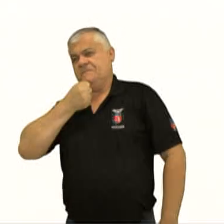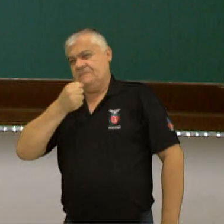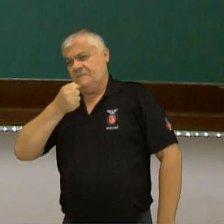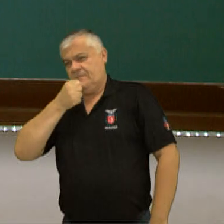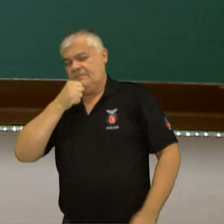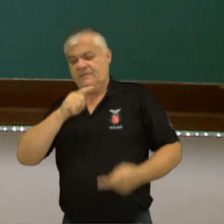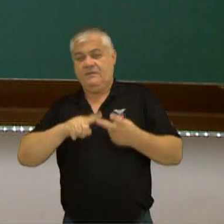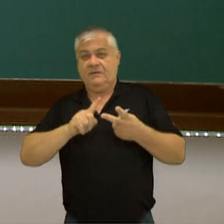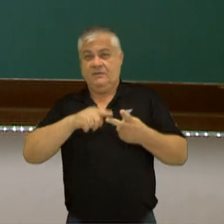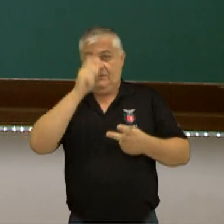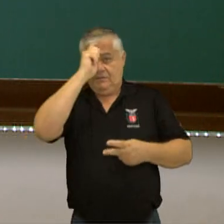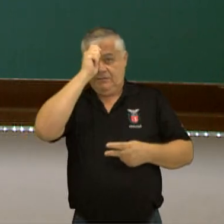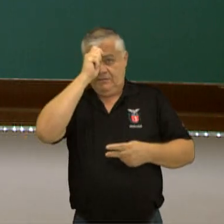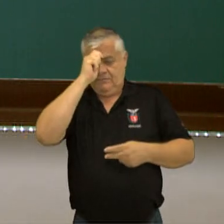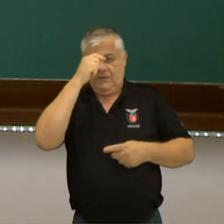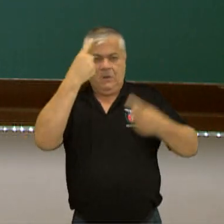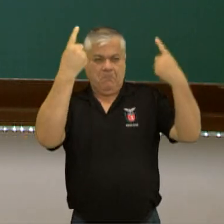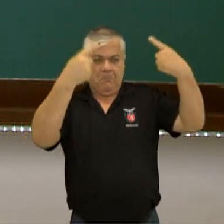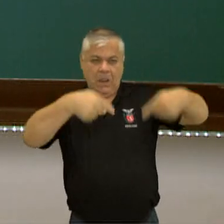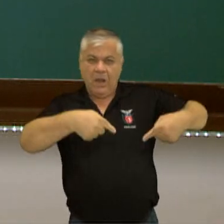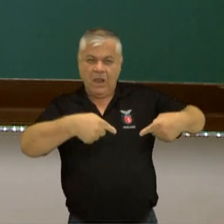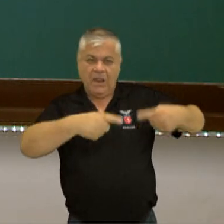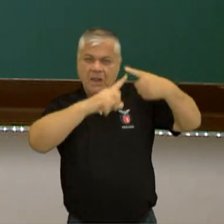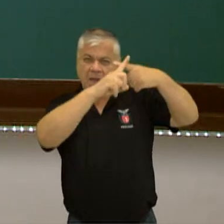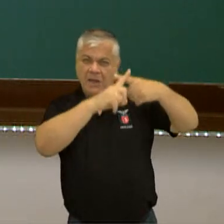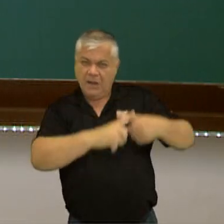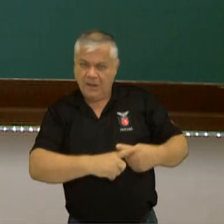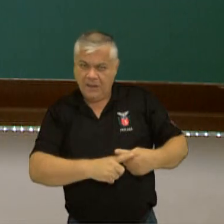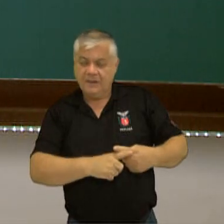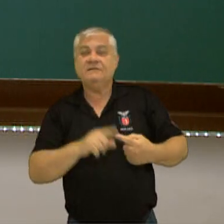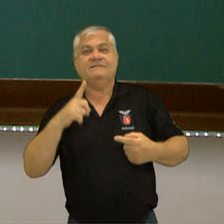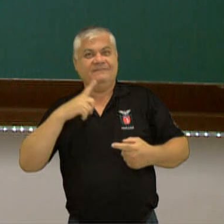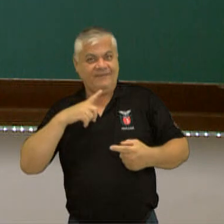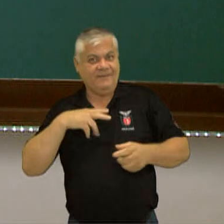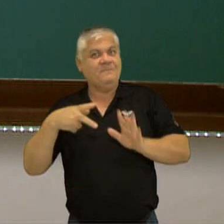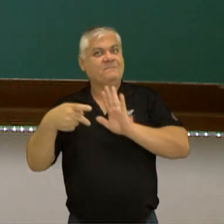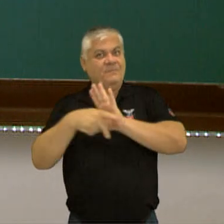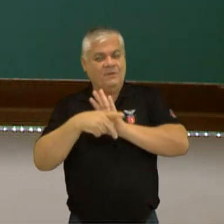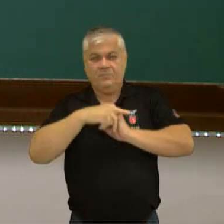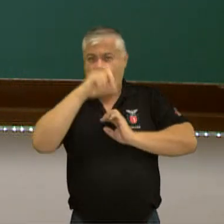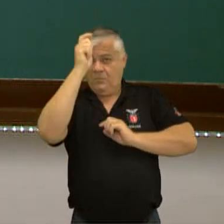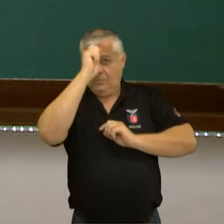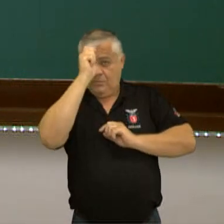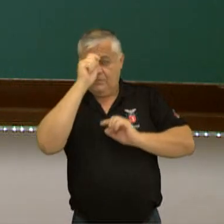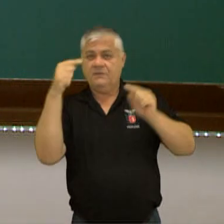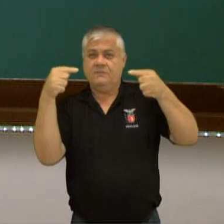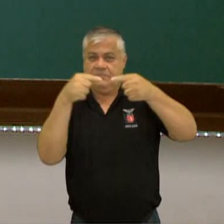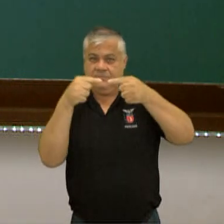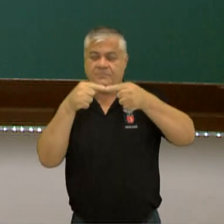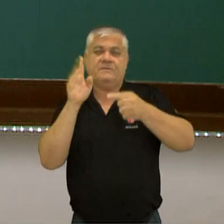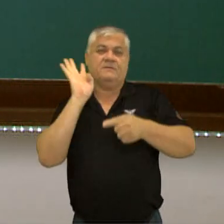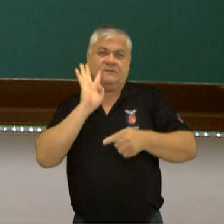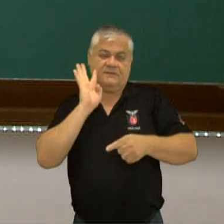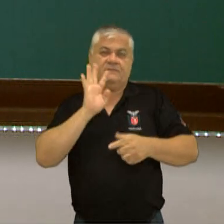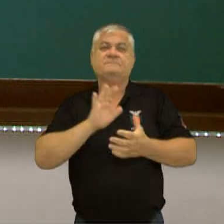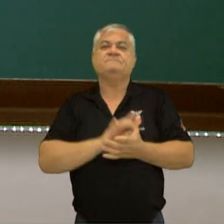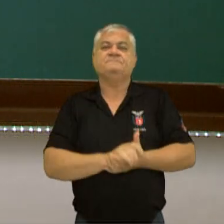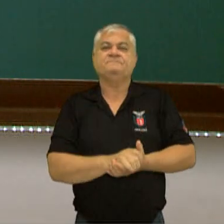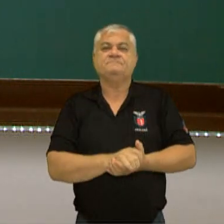o outro é para entrada no campo. Então, tem toda essa questão do beisebol e o boné, essa dinâmica bem legal e interessante,